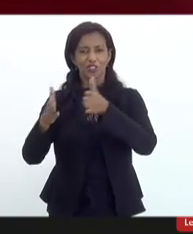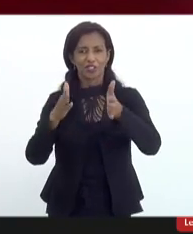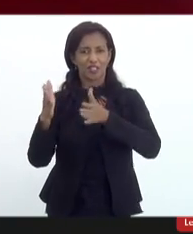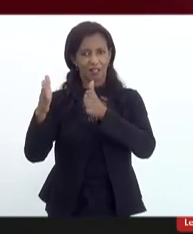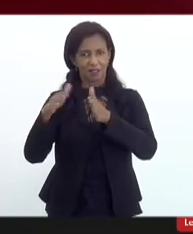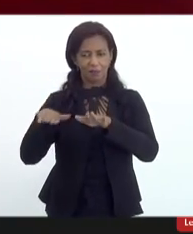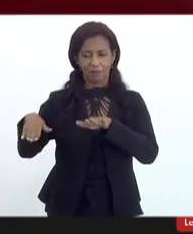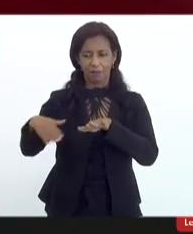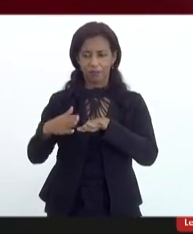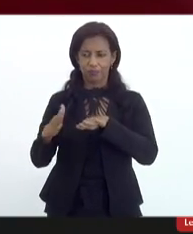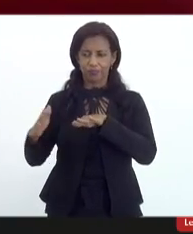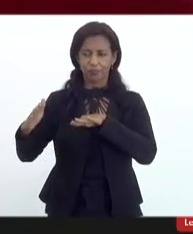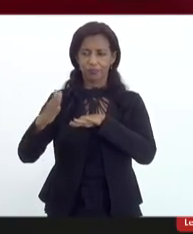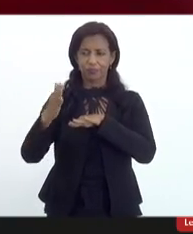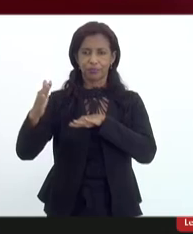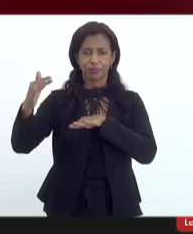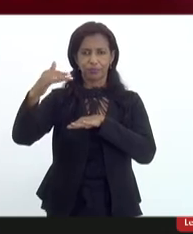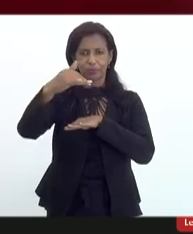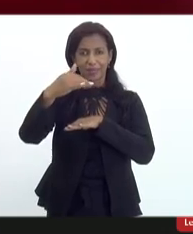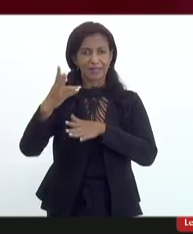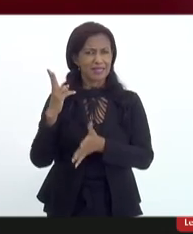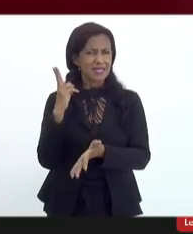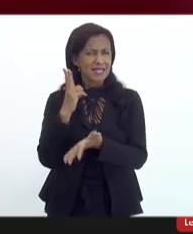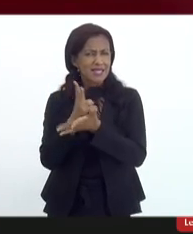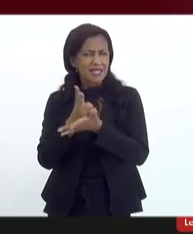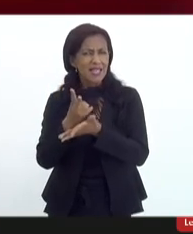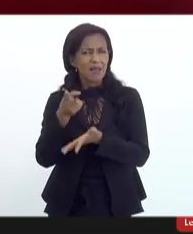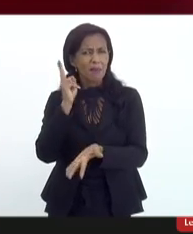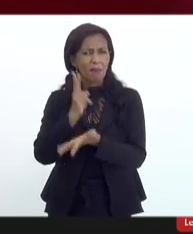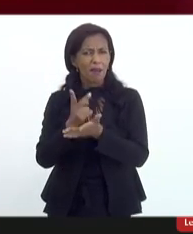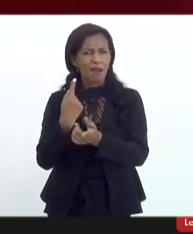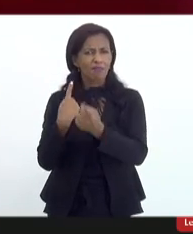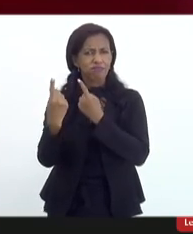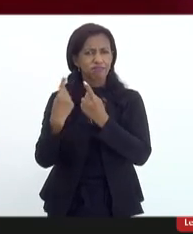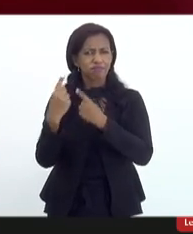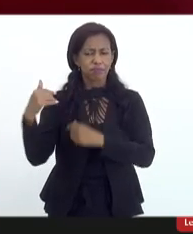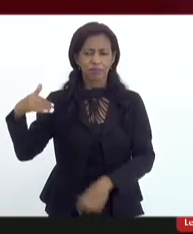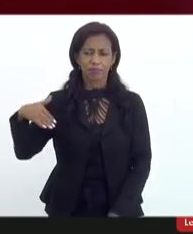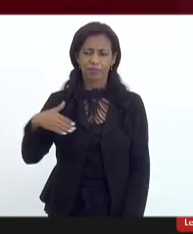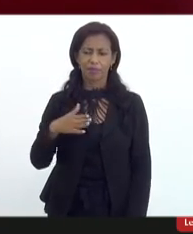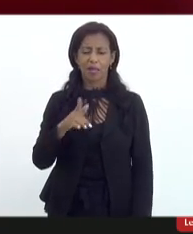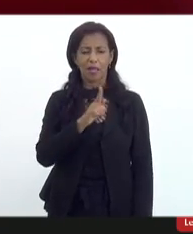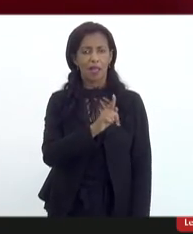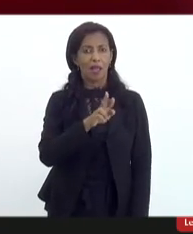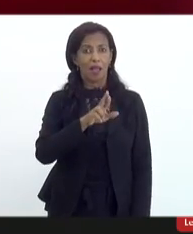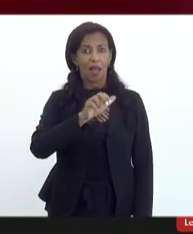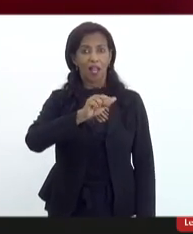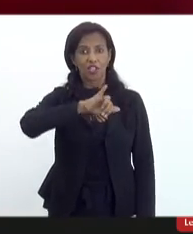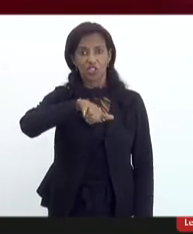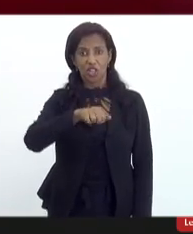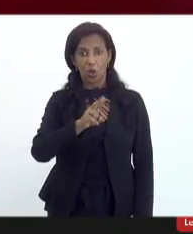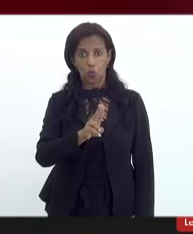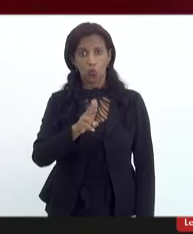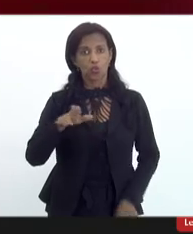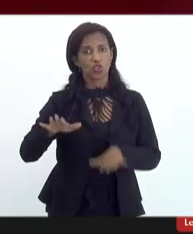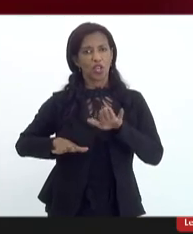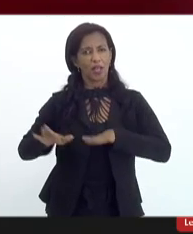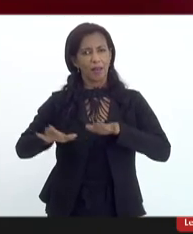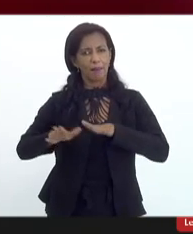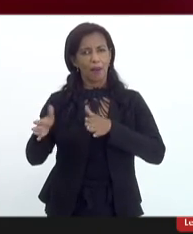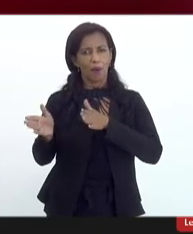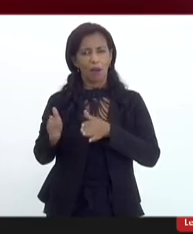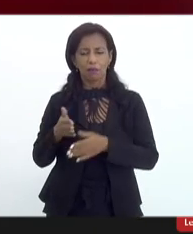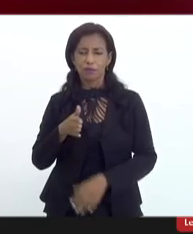E a vida toda, quem andava por aquele percurso, e a Grajaú-Jacarepaguá, num determinado pedaço,